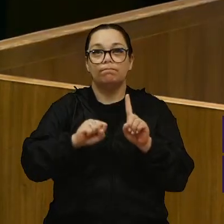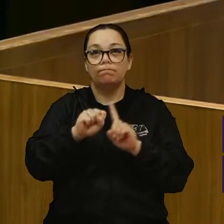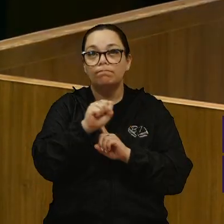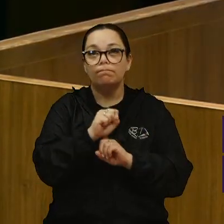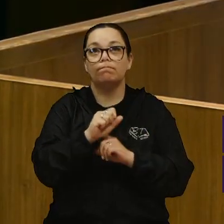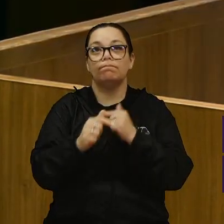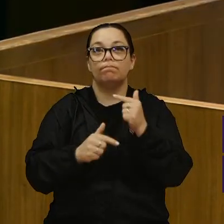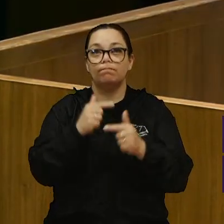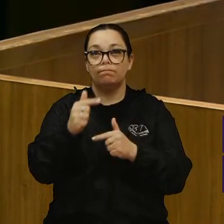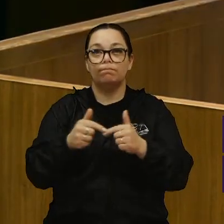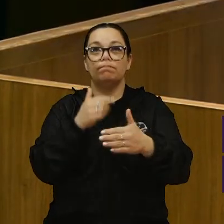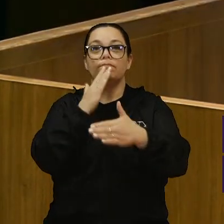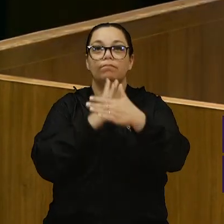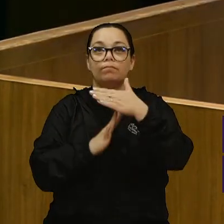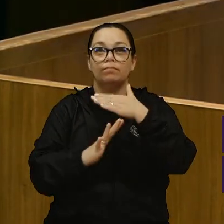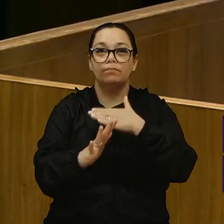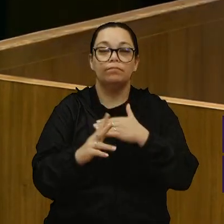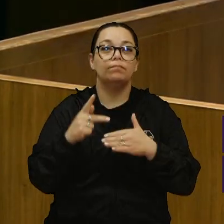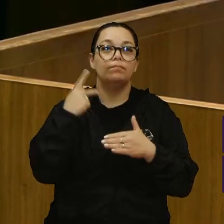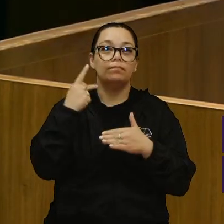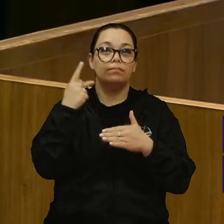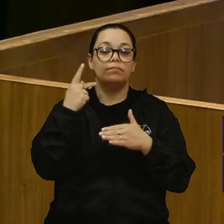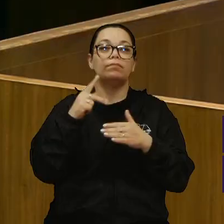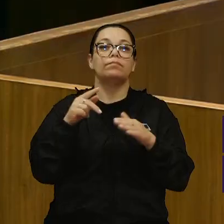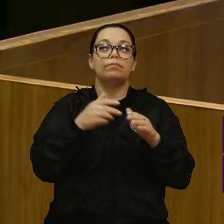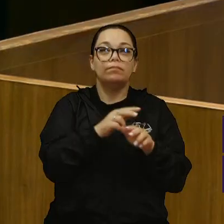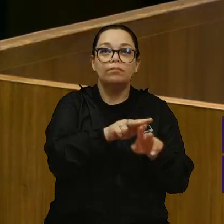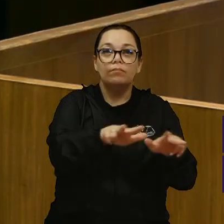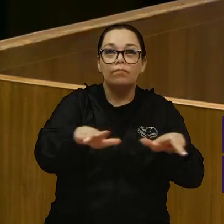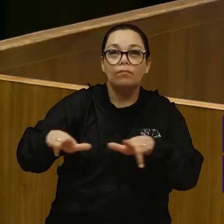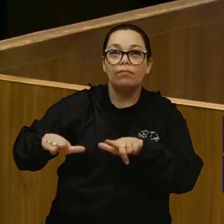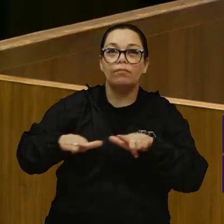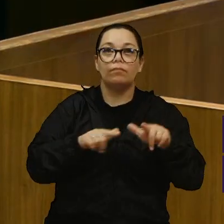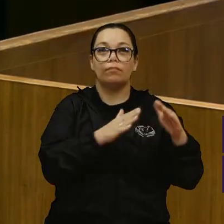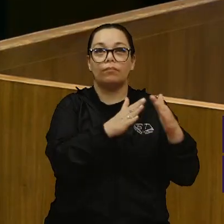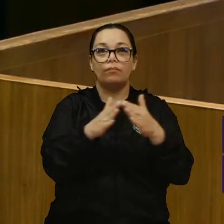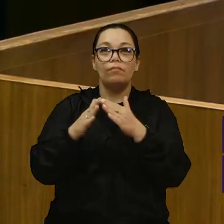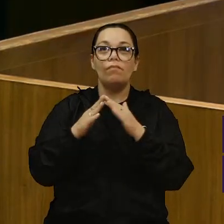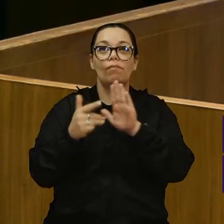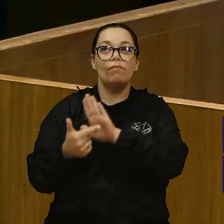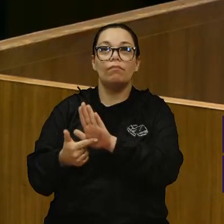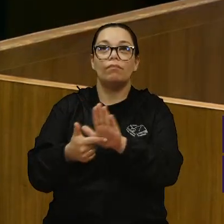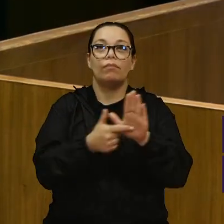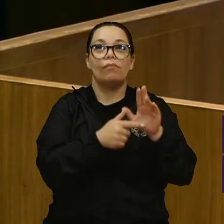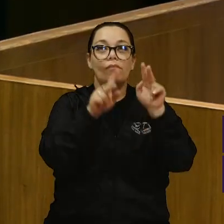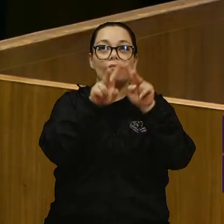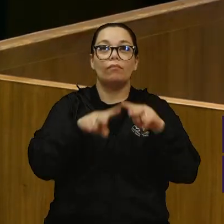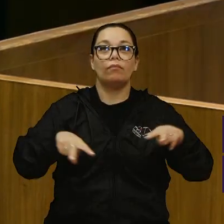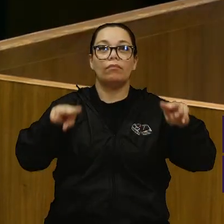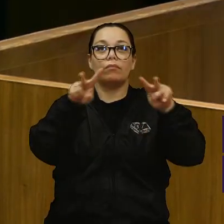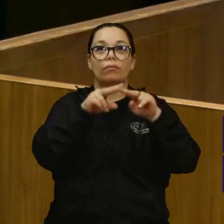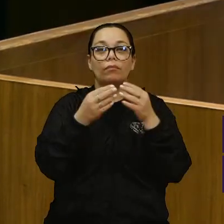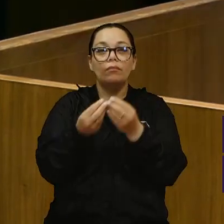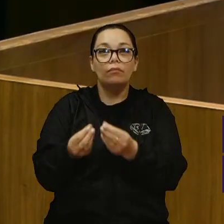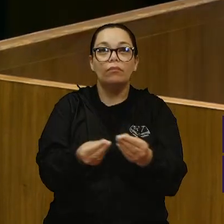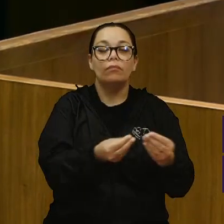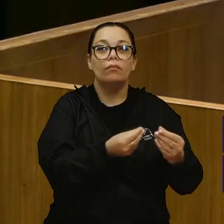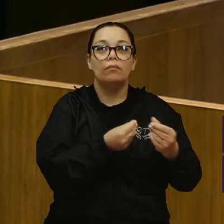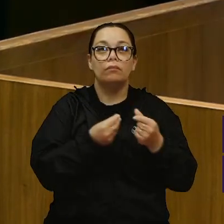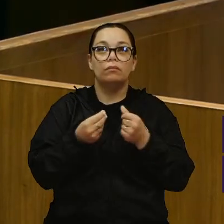trabalho, migração, políticas ambientais, resíduos sólidos, que mostram esse olhar sensível